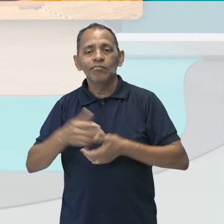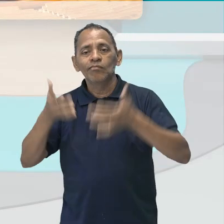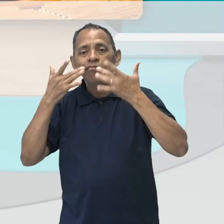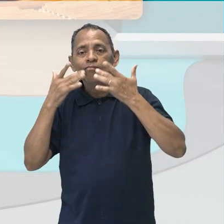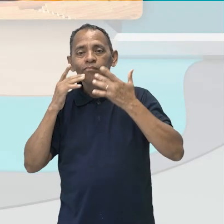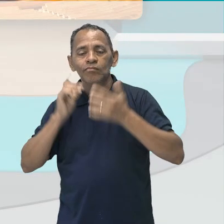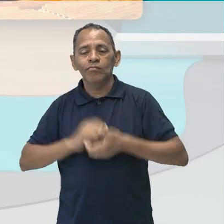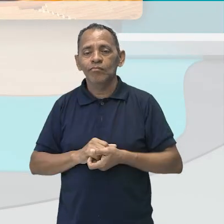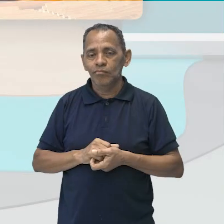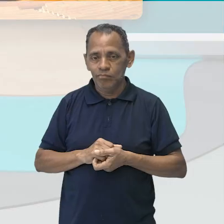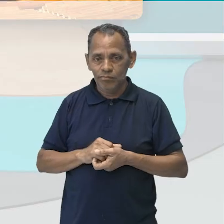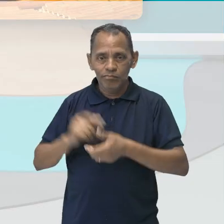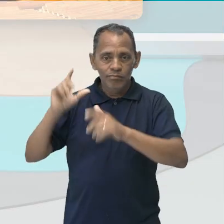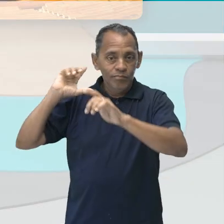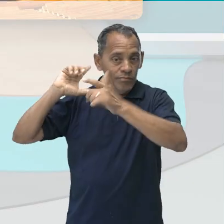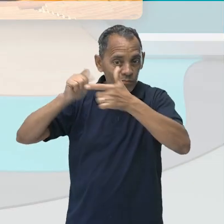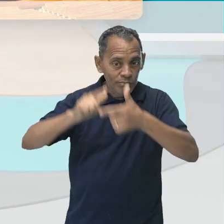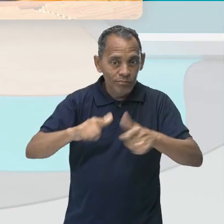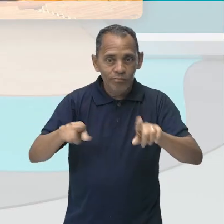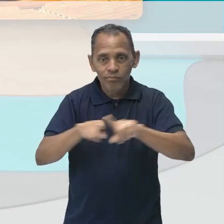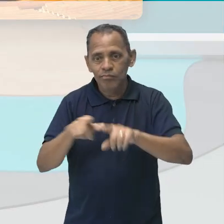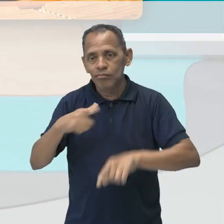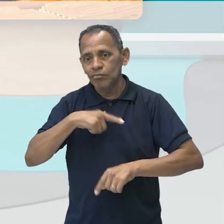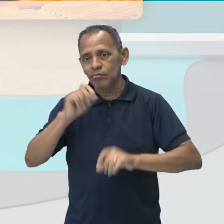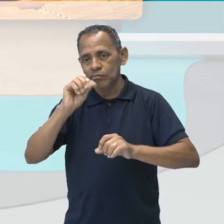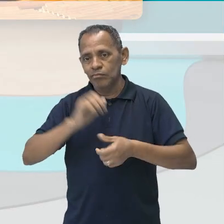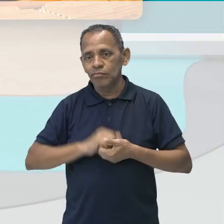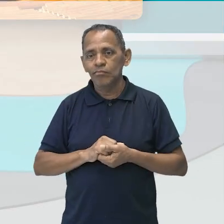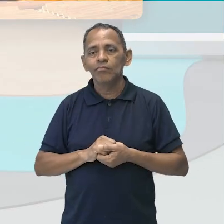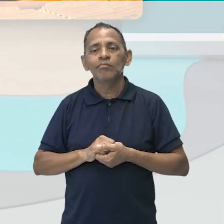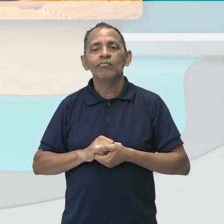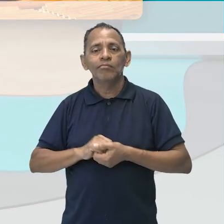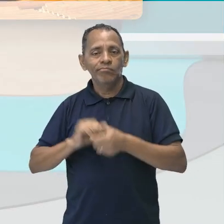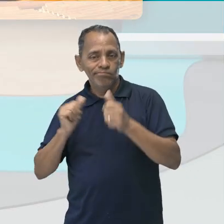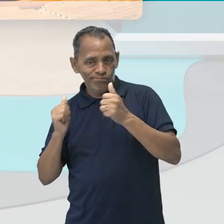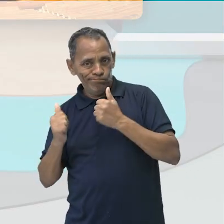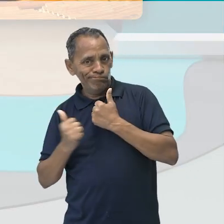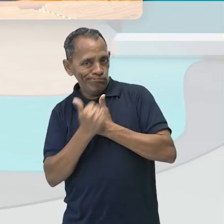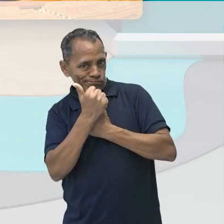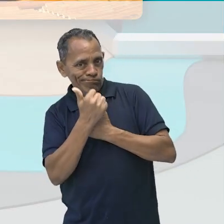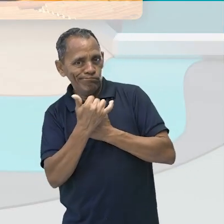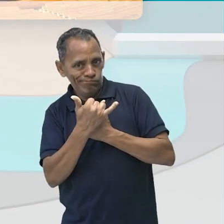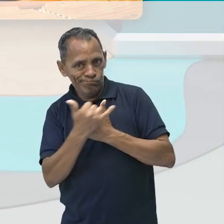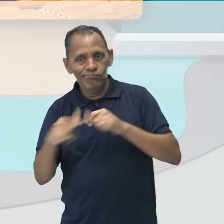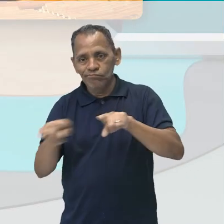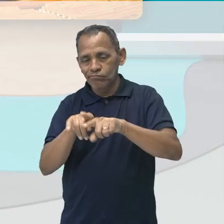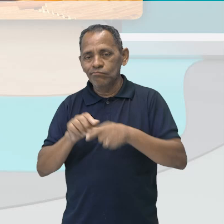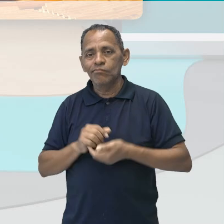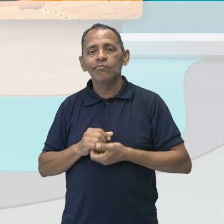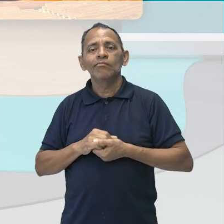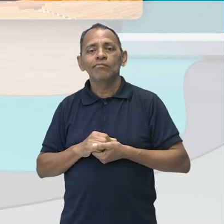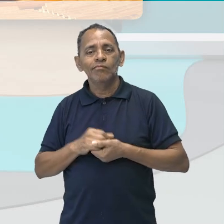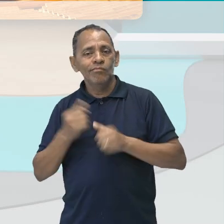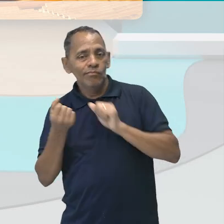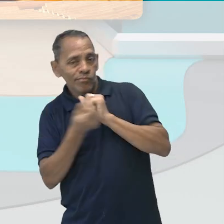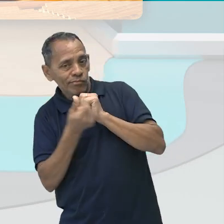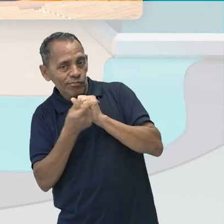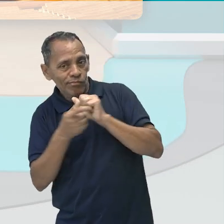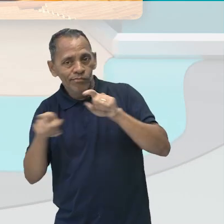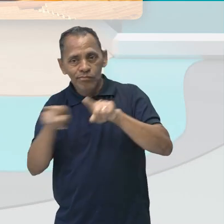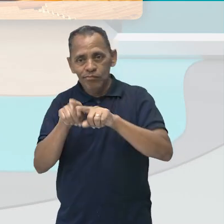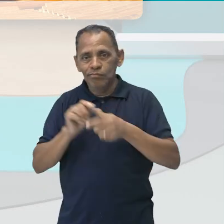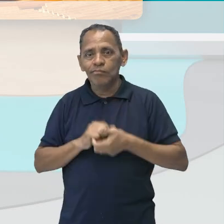Então, dentro do teatro tradicional, nós temos a tragédia, a comédia, o drama, o teatro